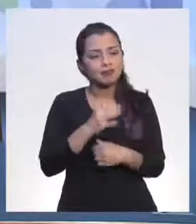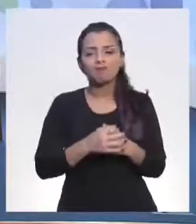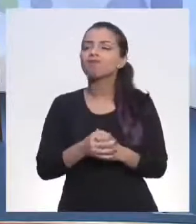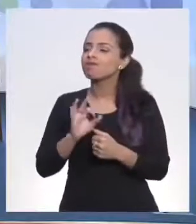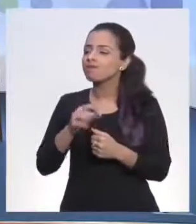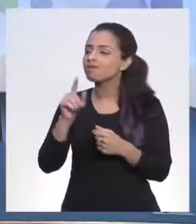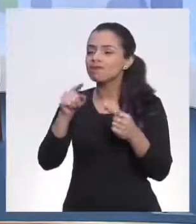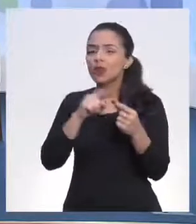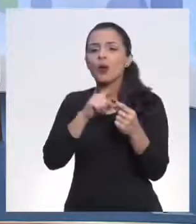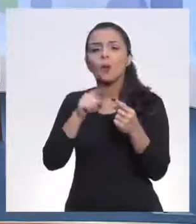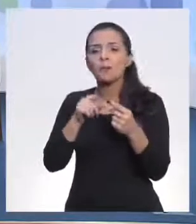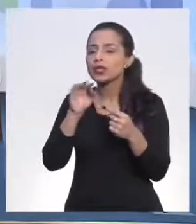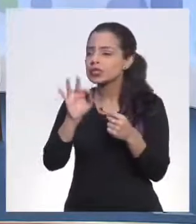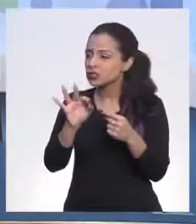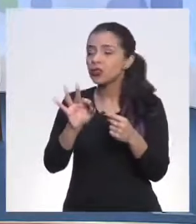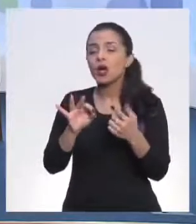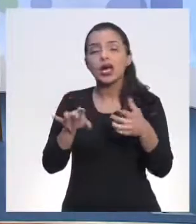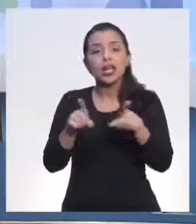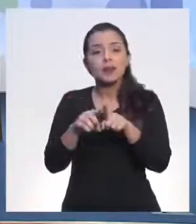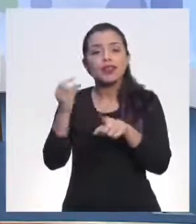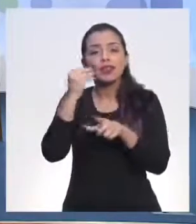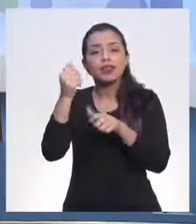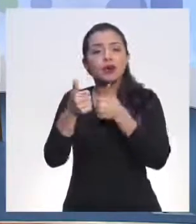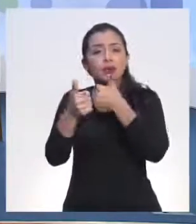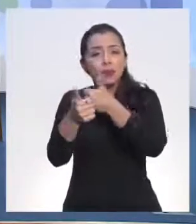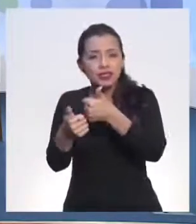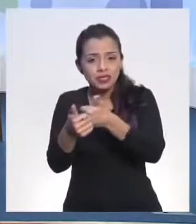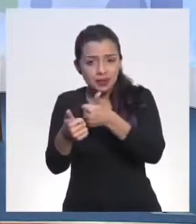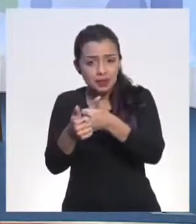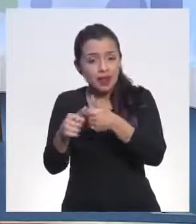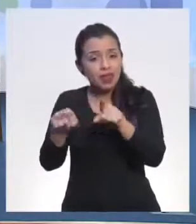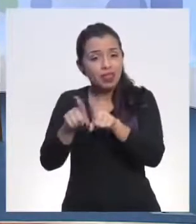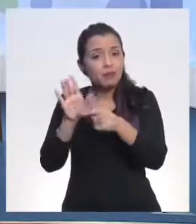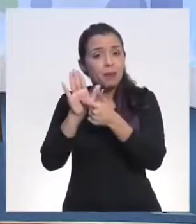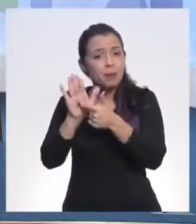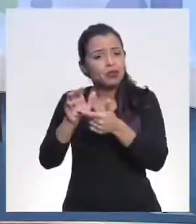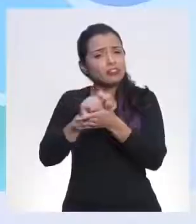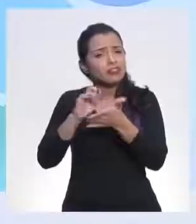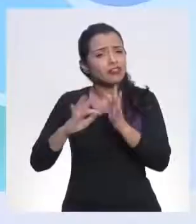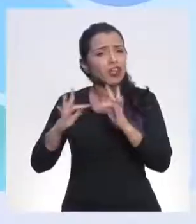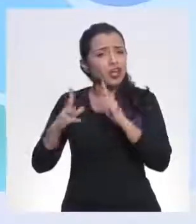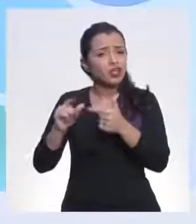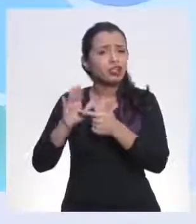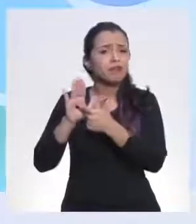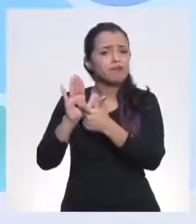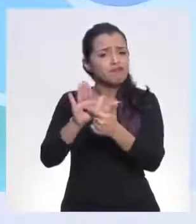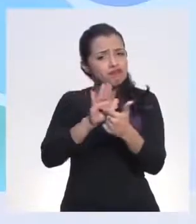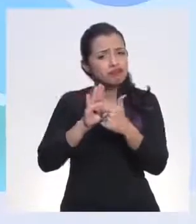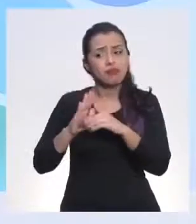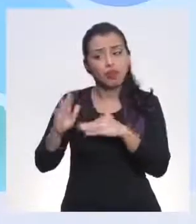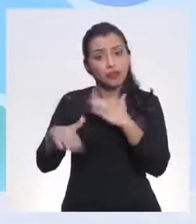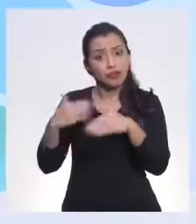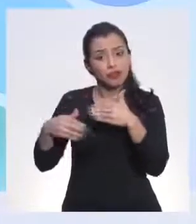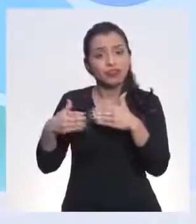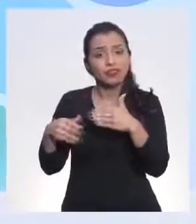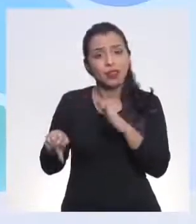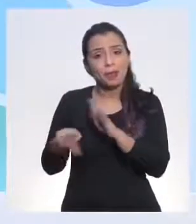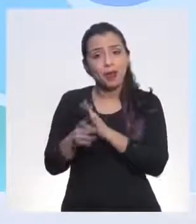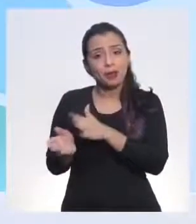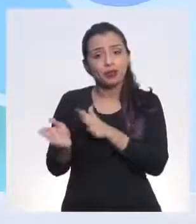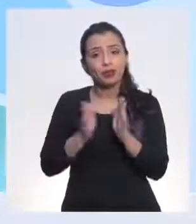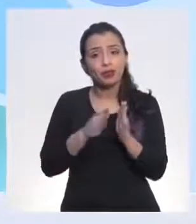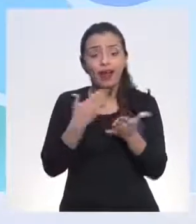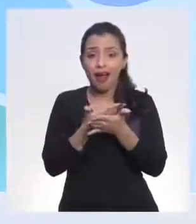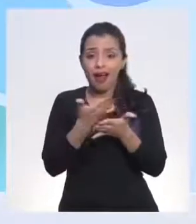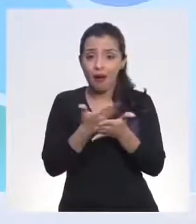essa é a ideia. E até de tentar essa aproximação e mostrar as atividades que estão sendo desenvolvidas em aula. Lembrando